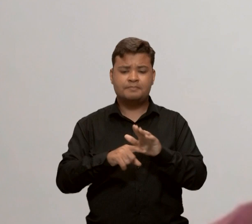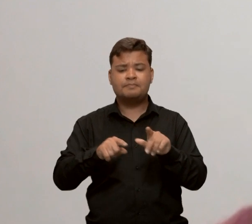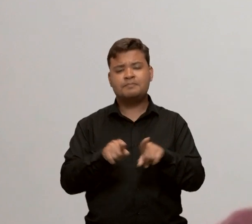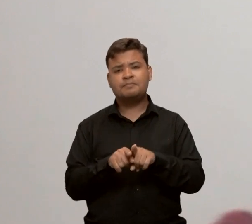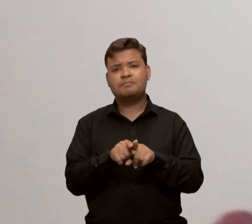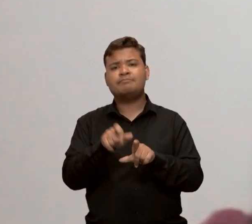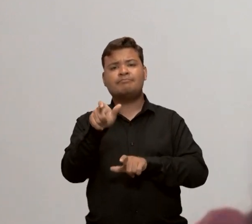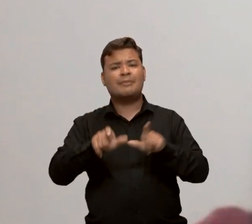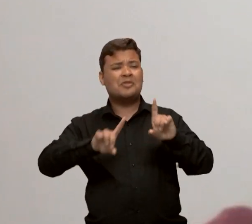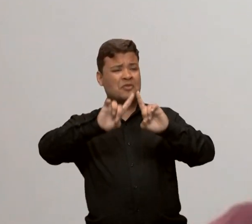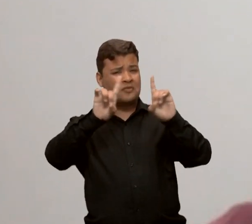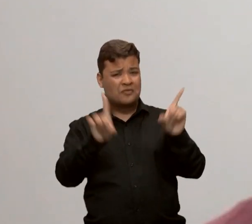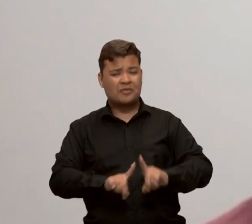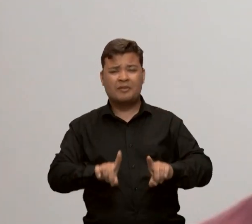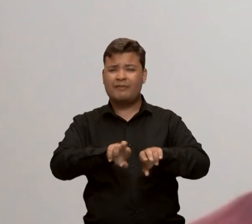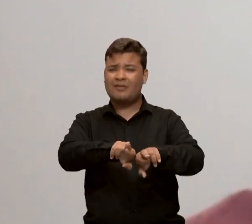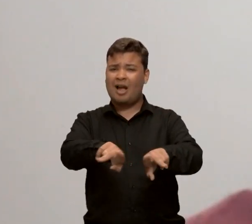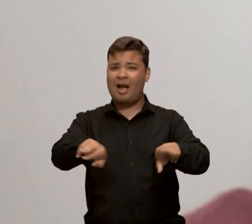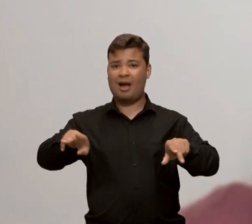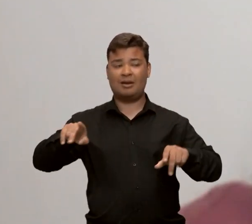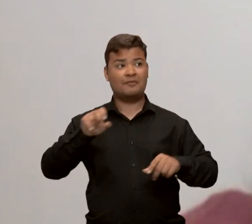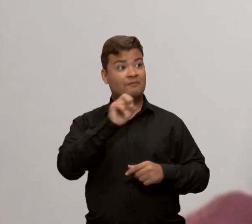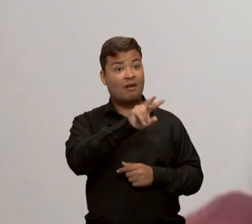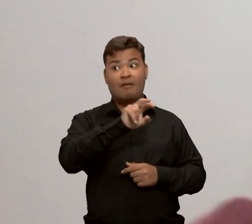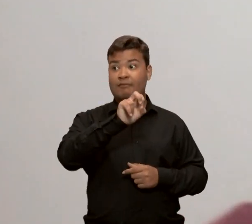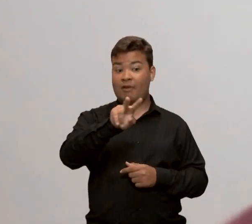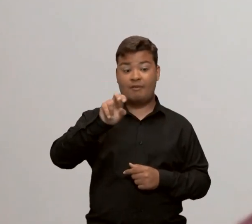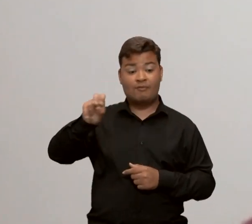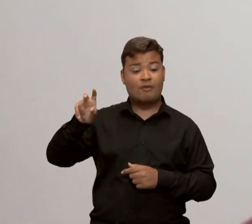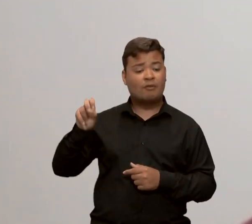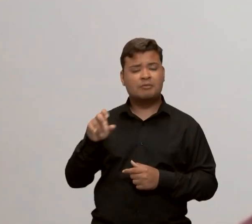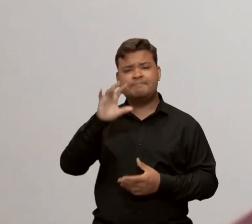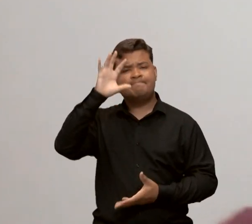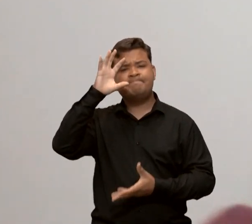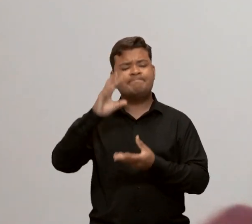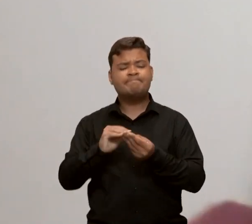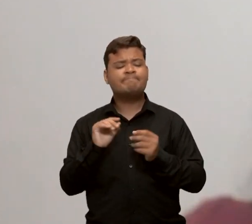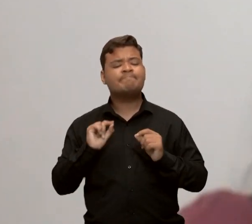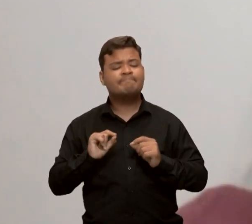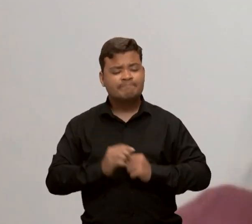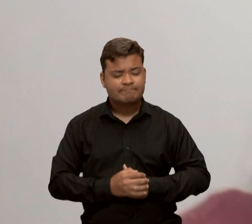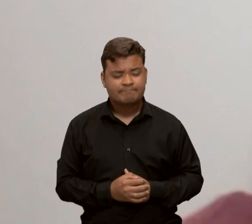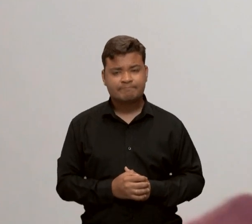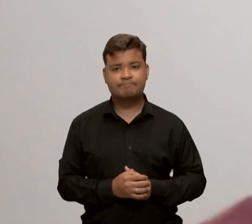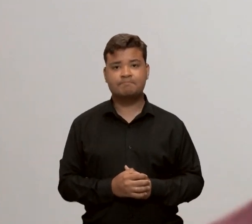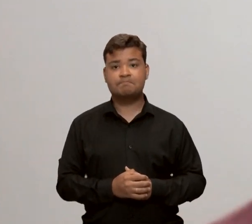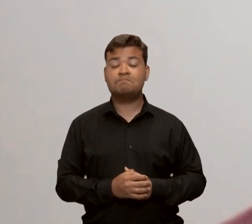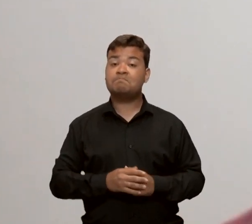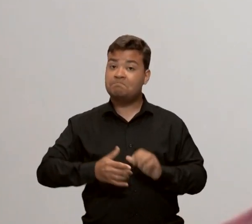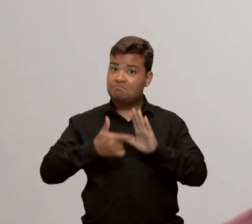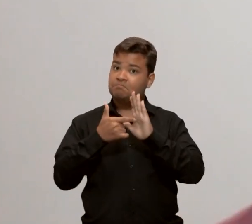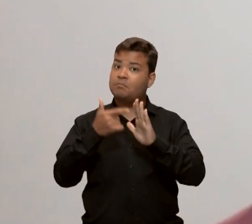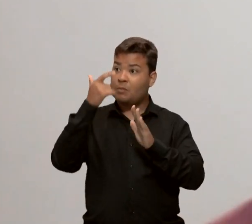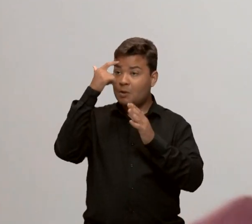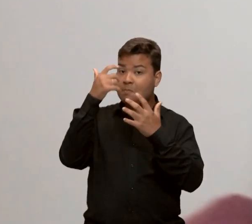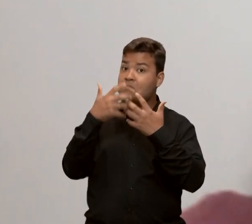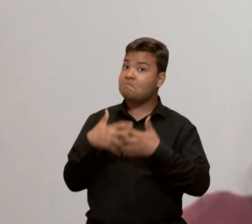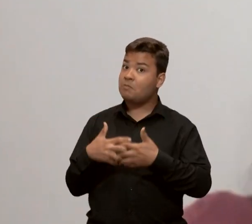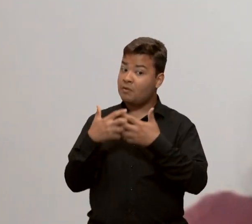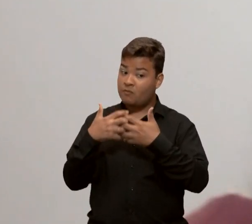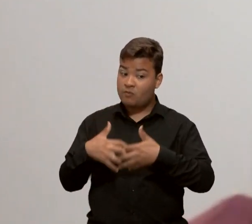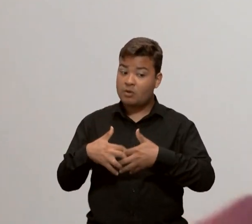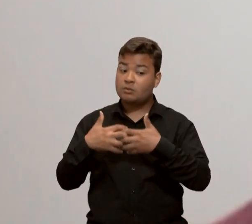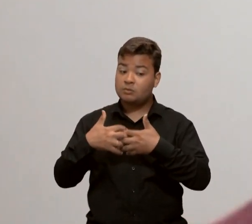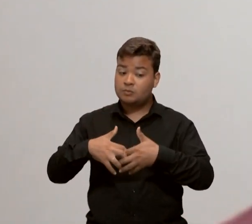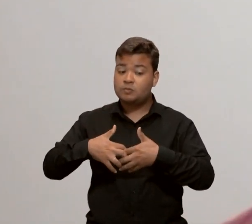várias deficiências. O que isso reflete na sociedade, né? Isso traz uma reflexão a todos nós,